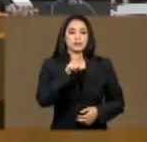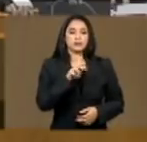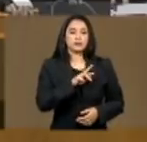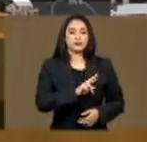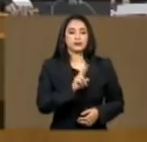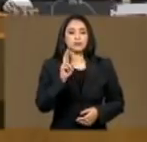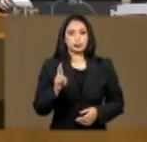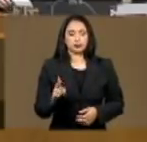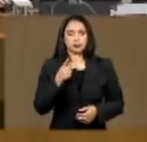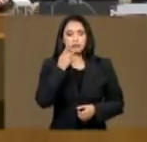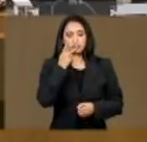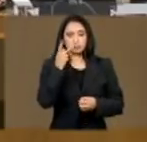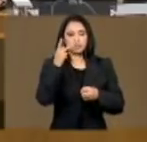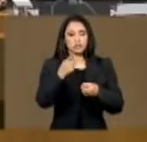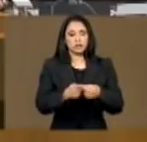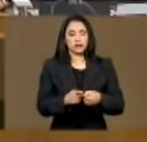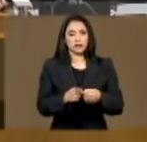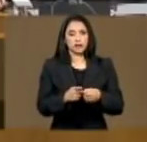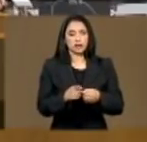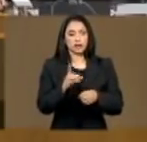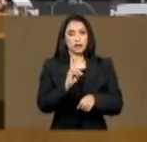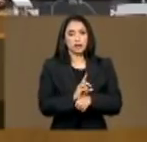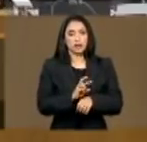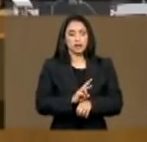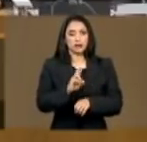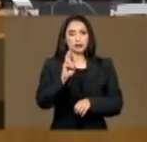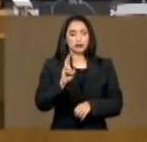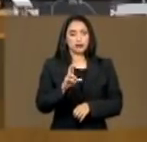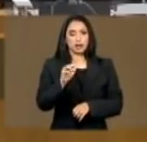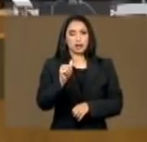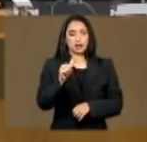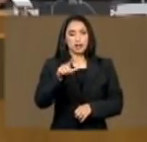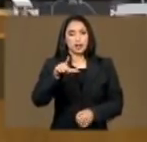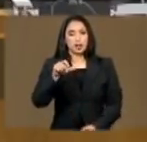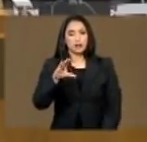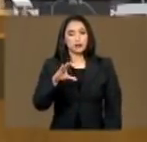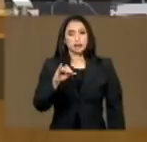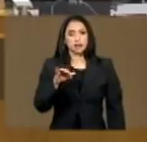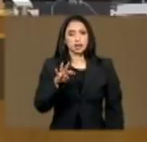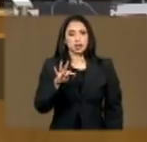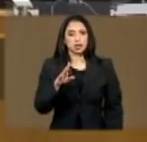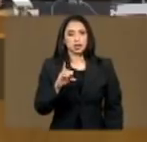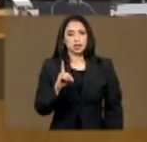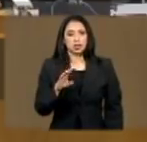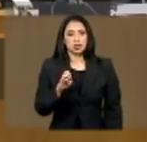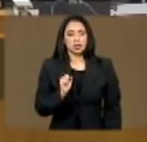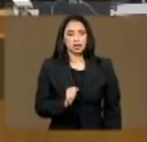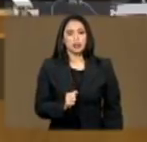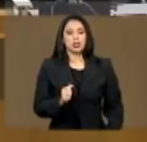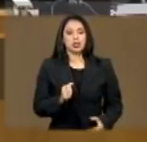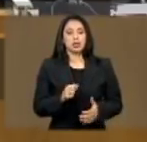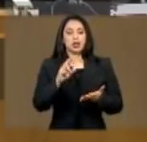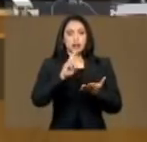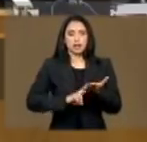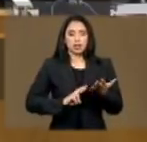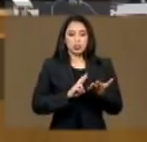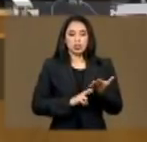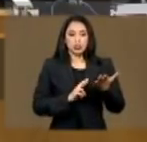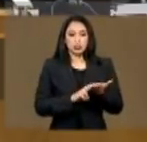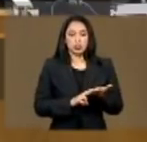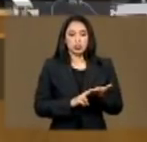procurador-geral da república doutor alcides martins passo inicial inicialmente a palavra ao relator para o seu